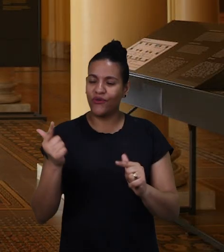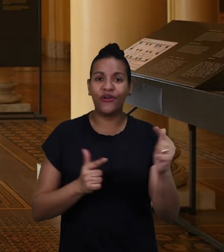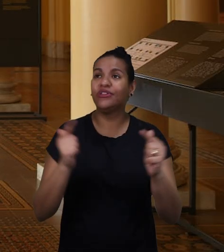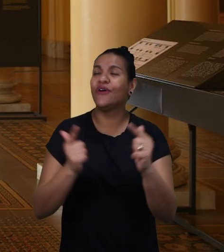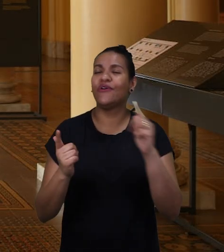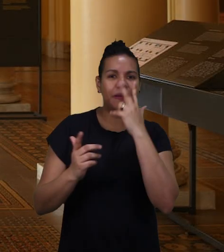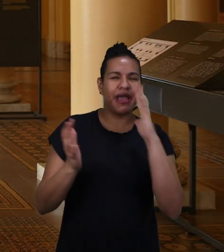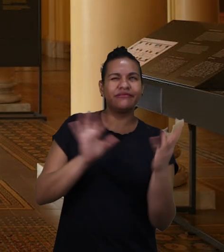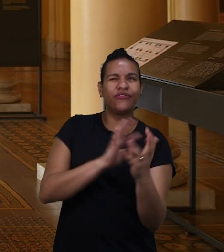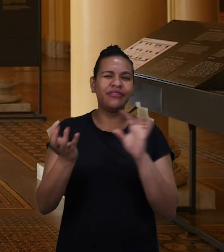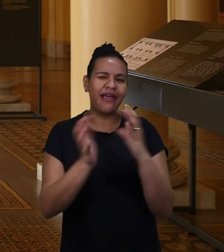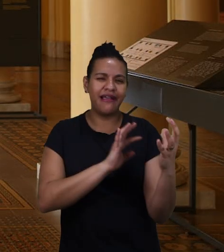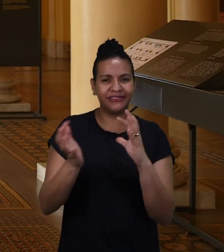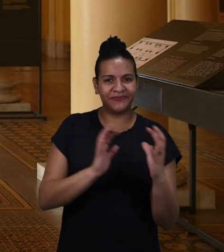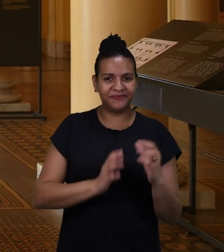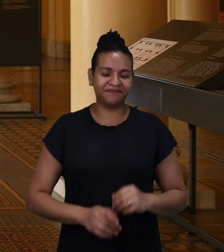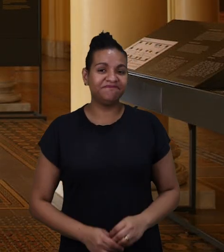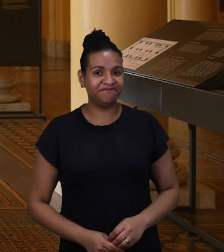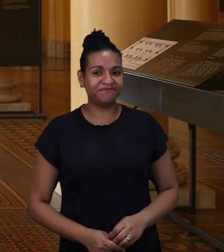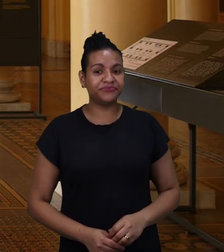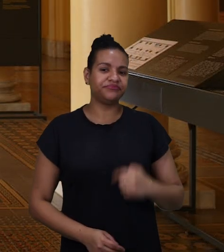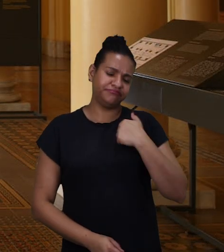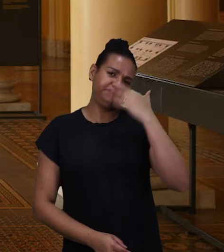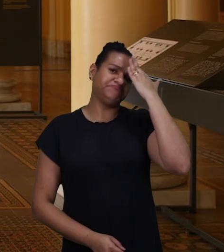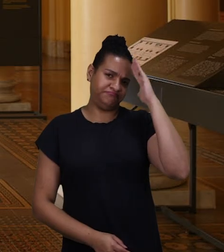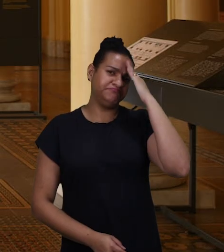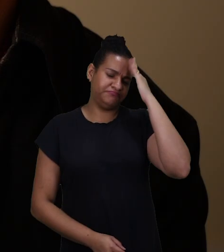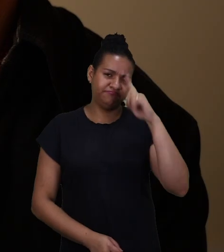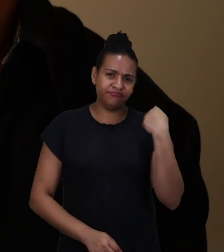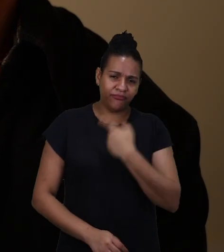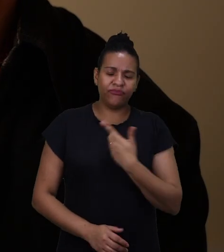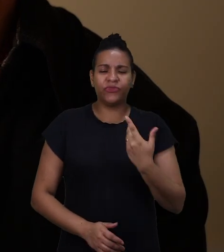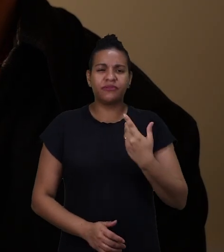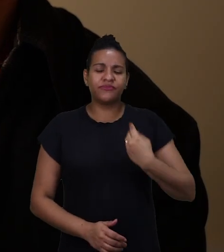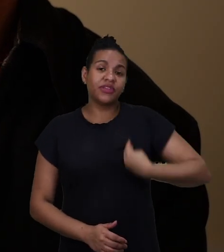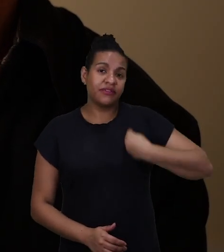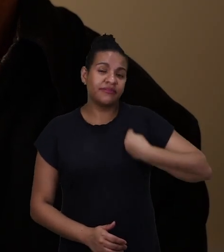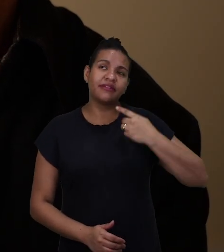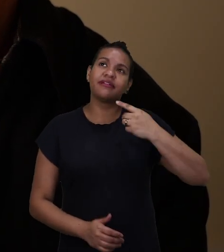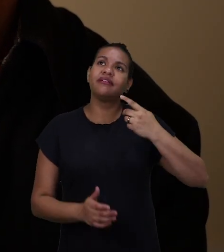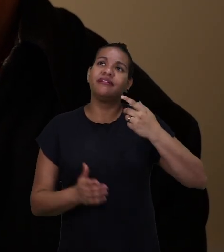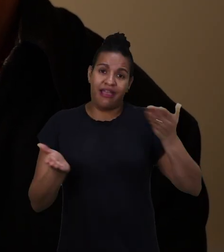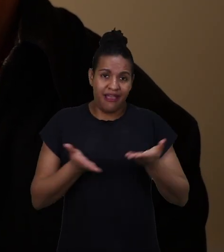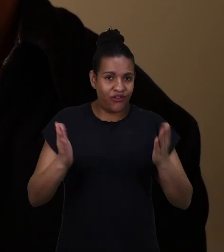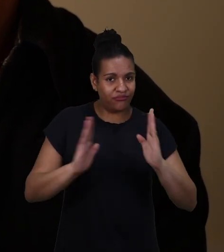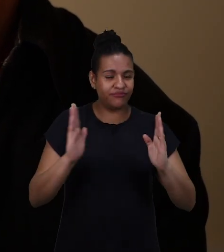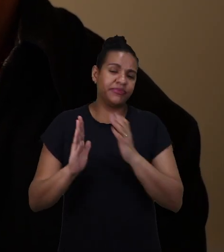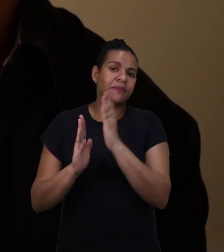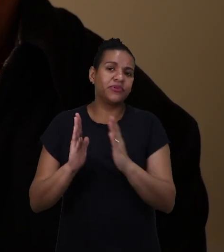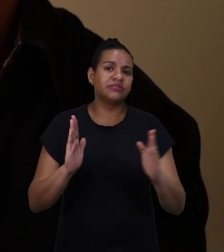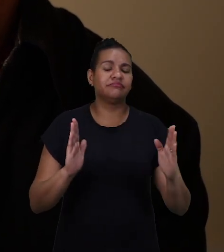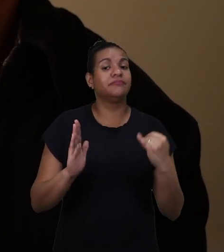a outras histórias. Eu entendo que a gente está vivendo um processo que eu acho que